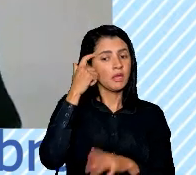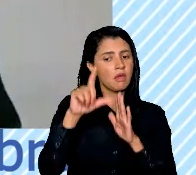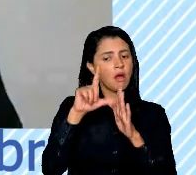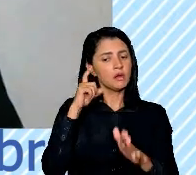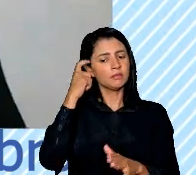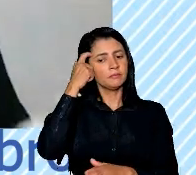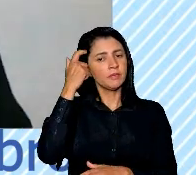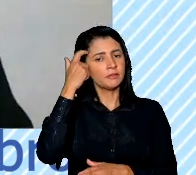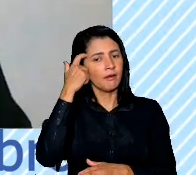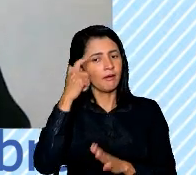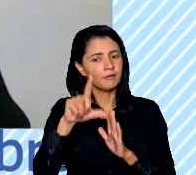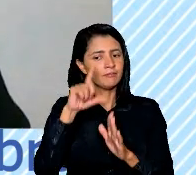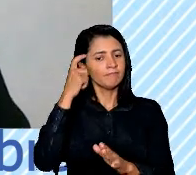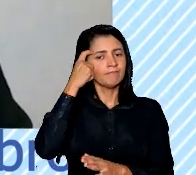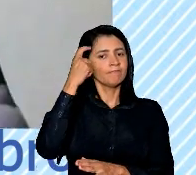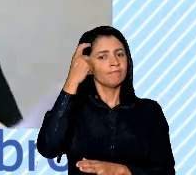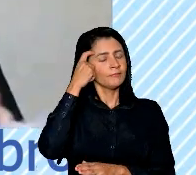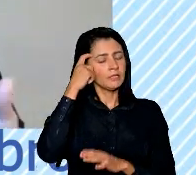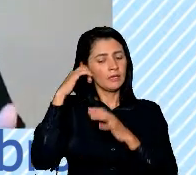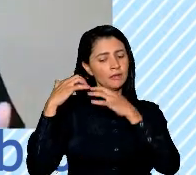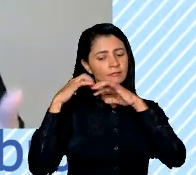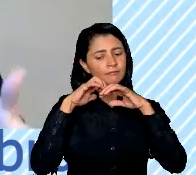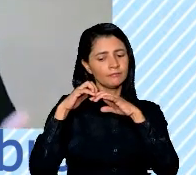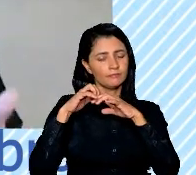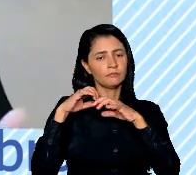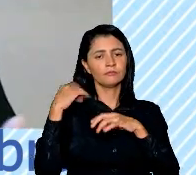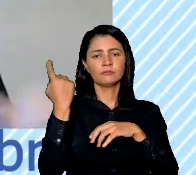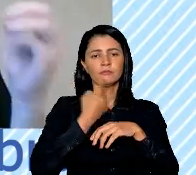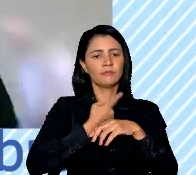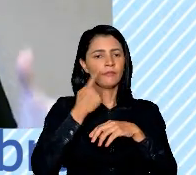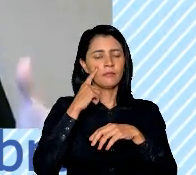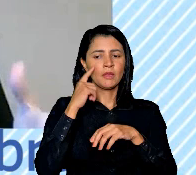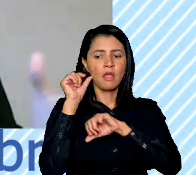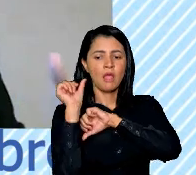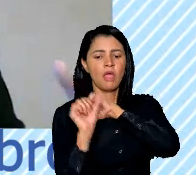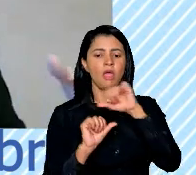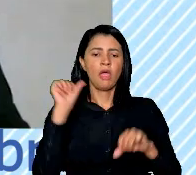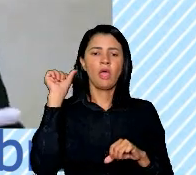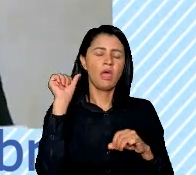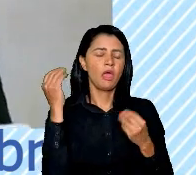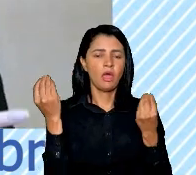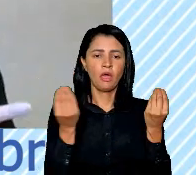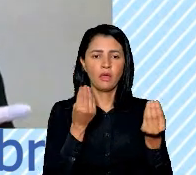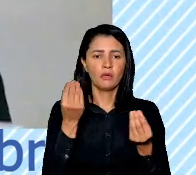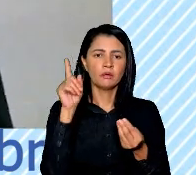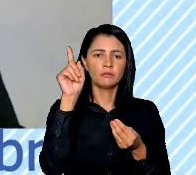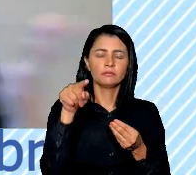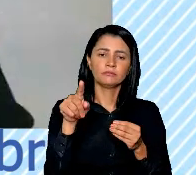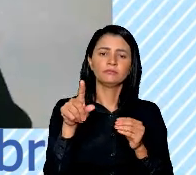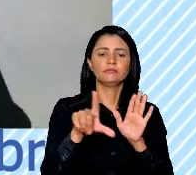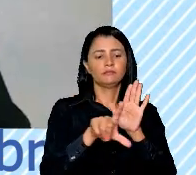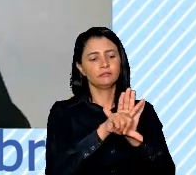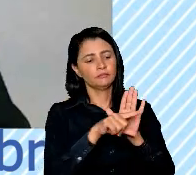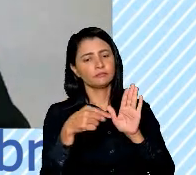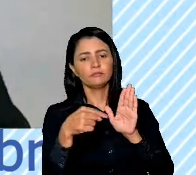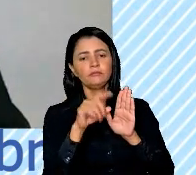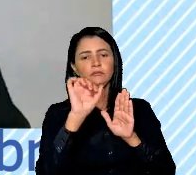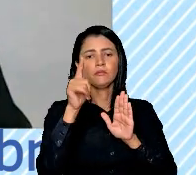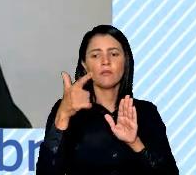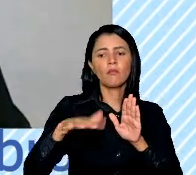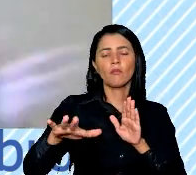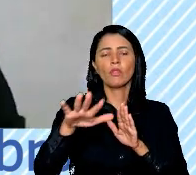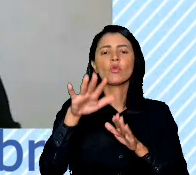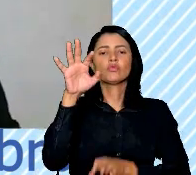sem pensar, sem refletir, nós promovemos alterações drásticas, quer na legislação, quer no